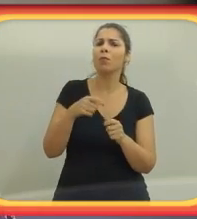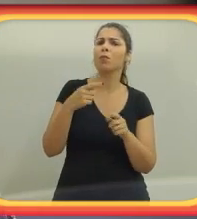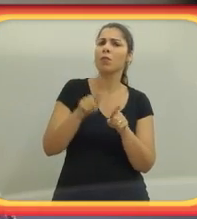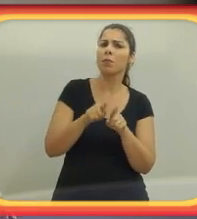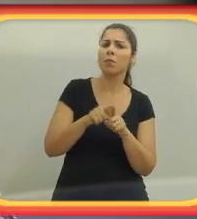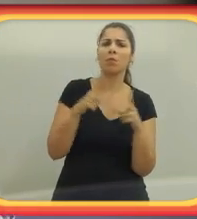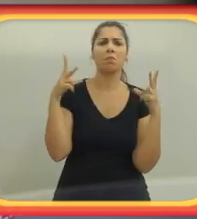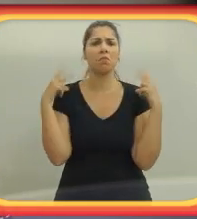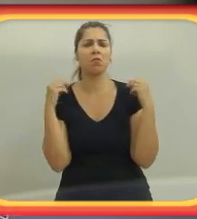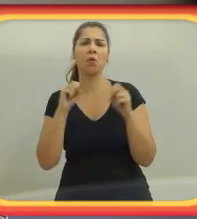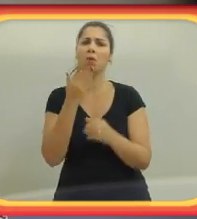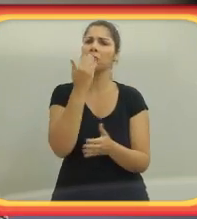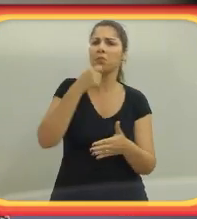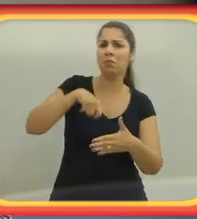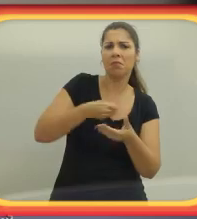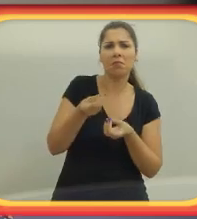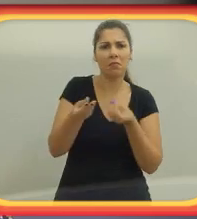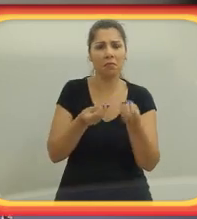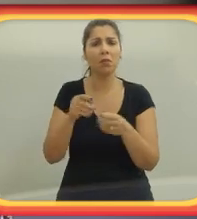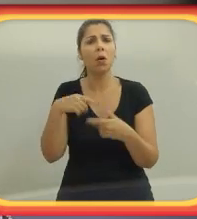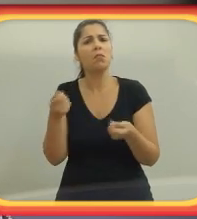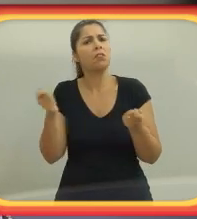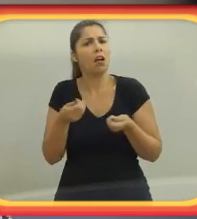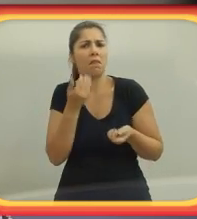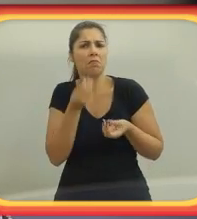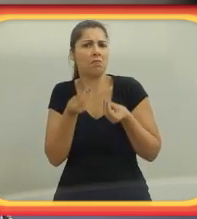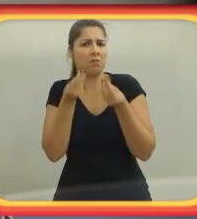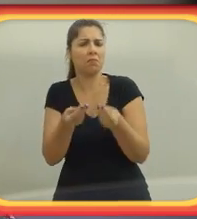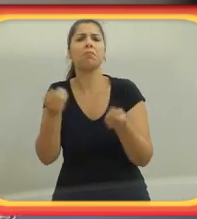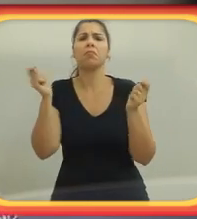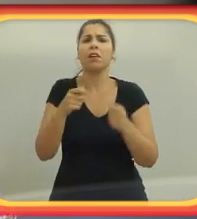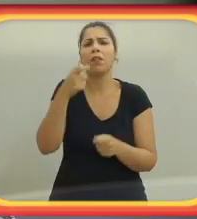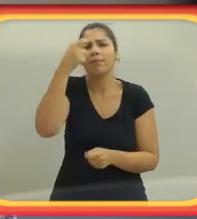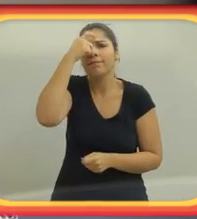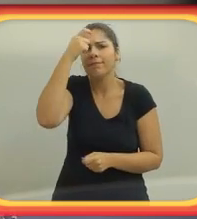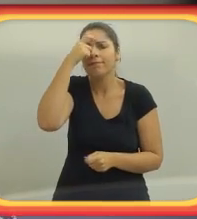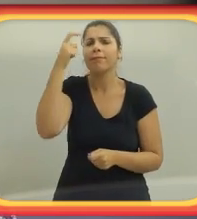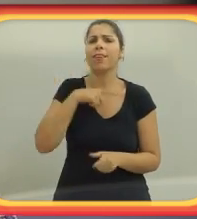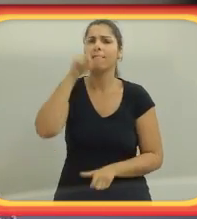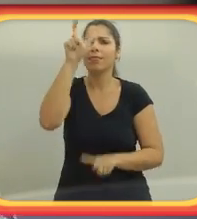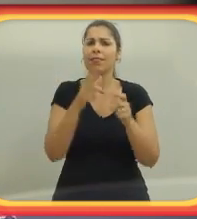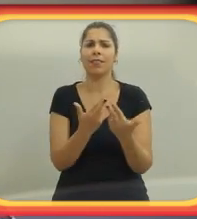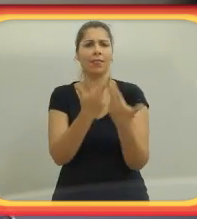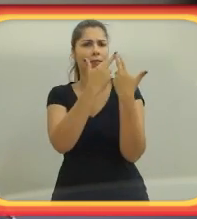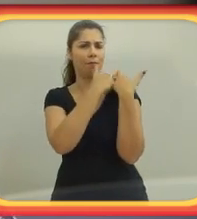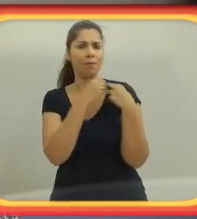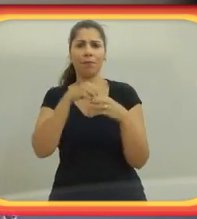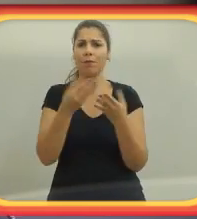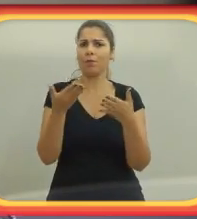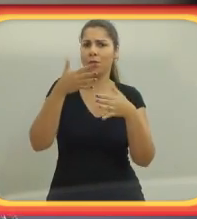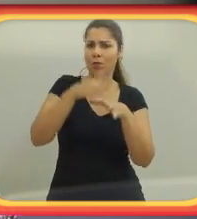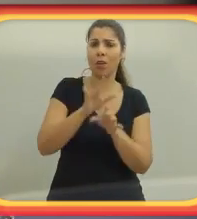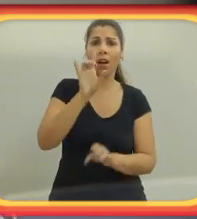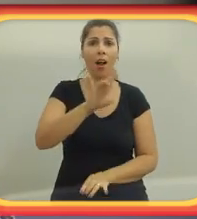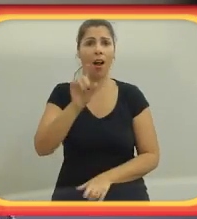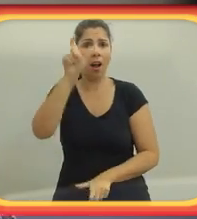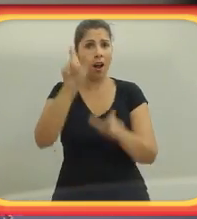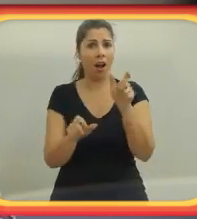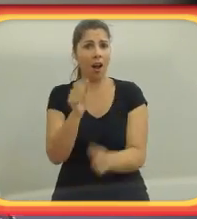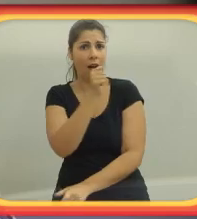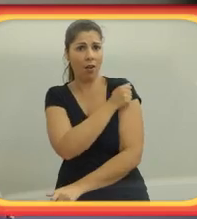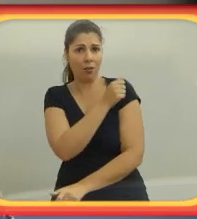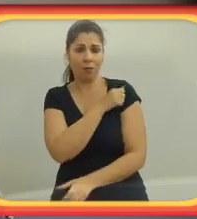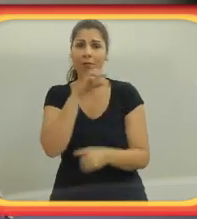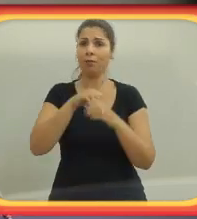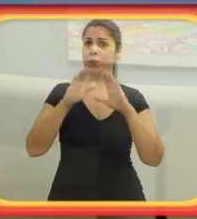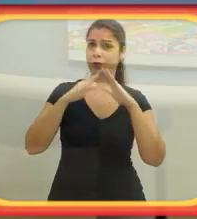inclusivo, seja do porteiro, a merendeira que serve a merenda, estejam conscientes que têm responsabilidade na inclusão de cada aluno que